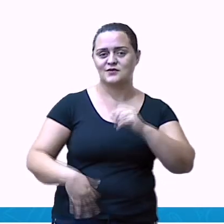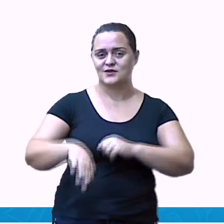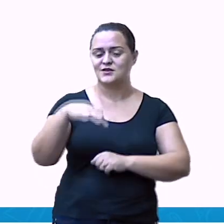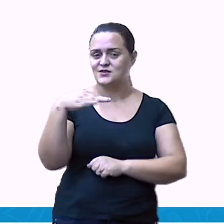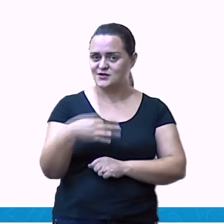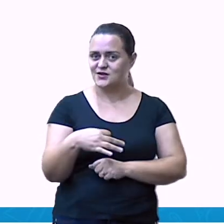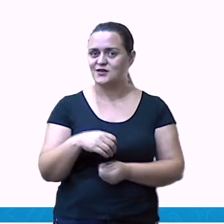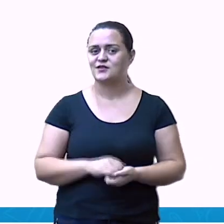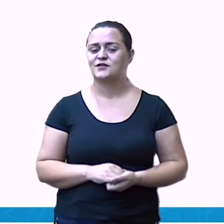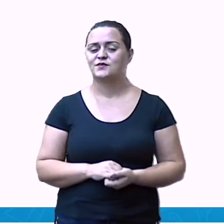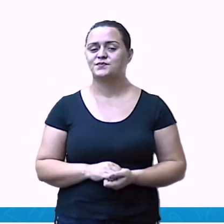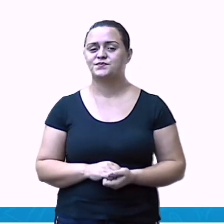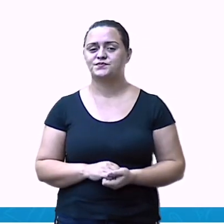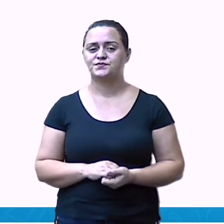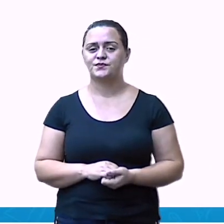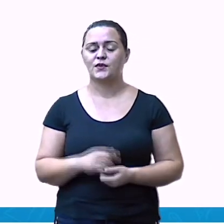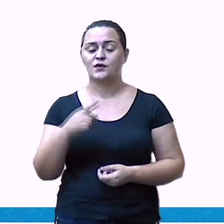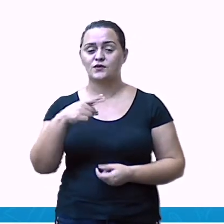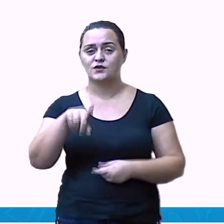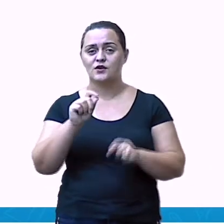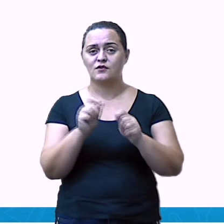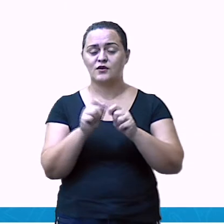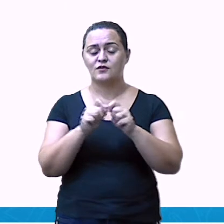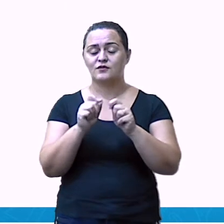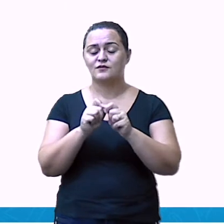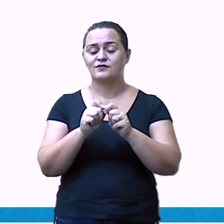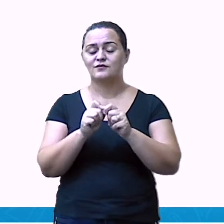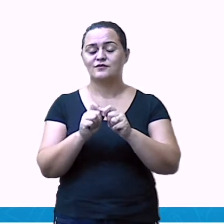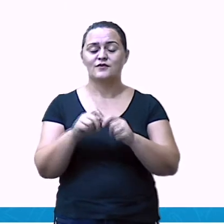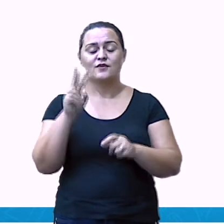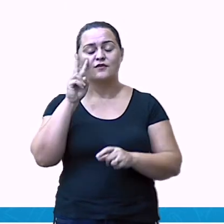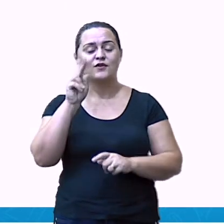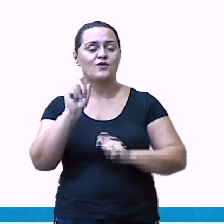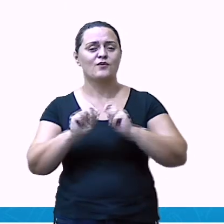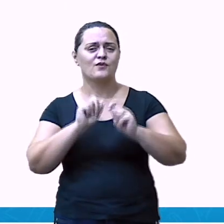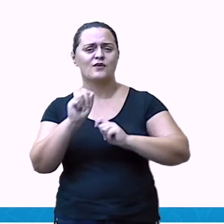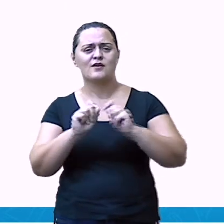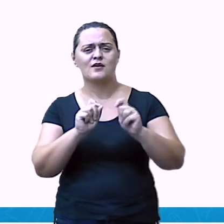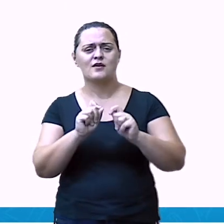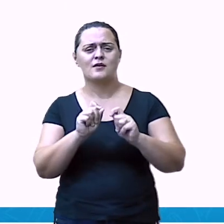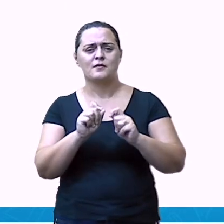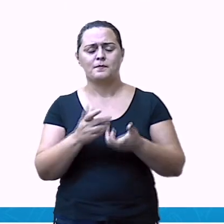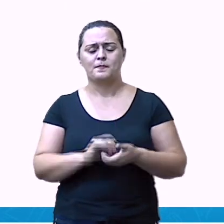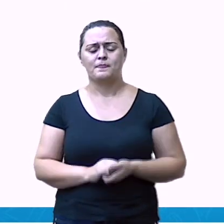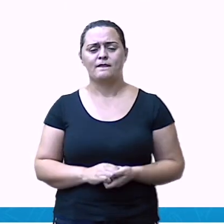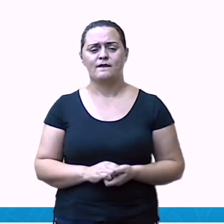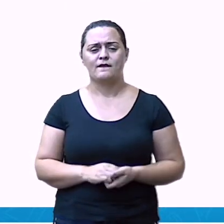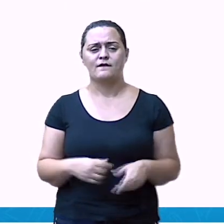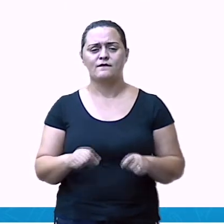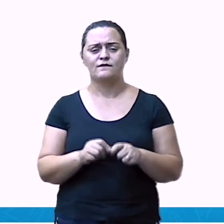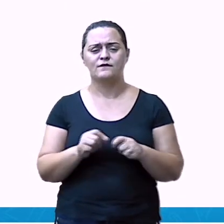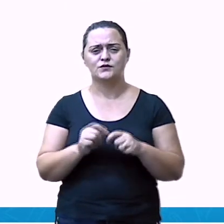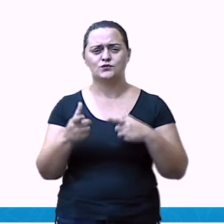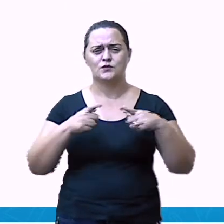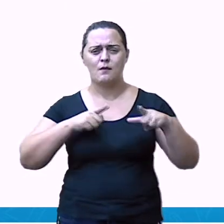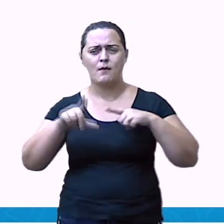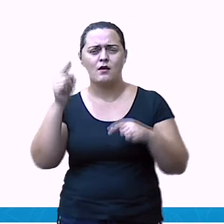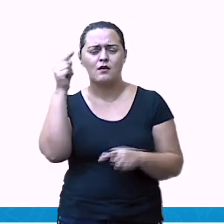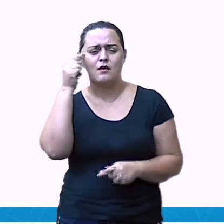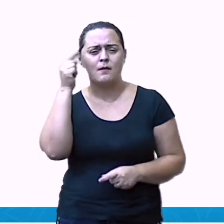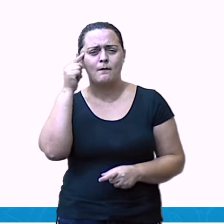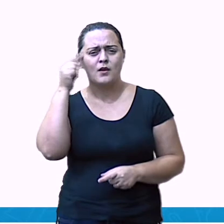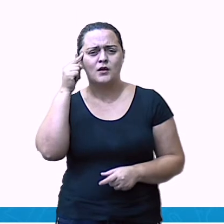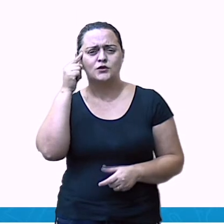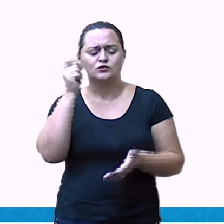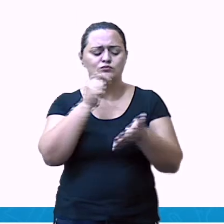descobrir, realizando esse exercício mental aí, quantas